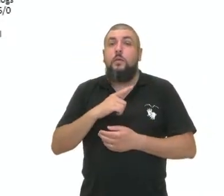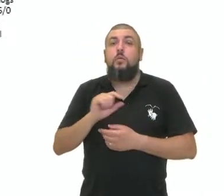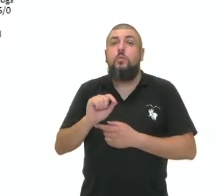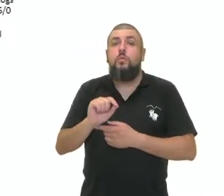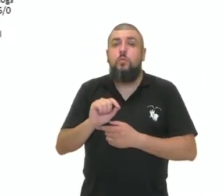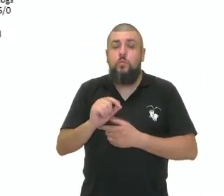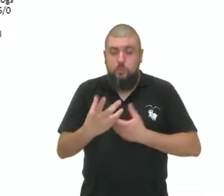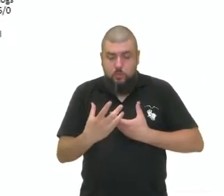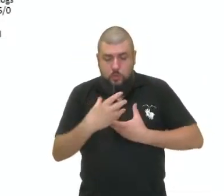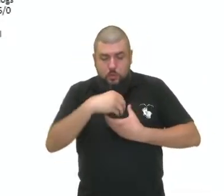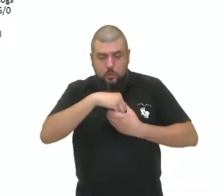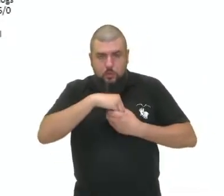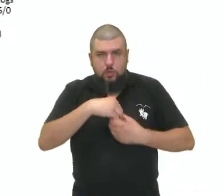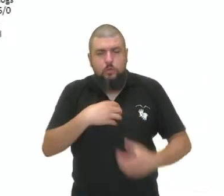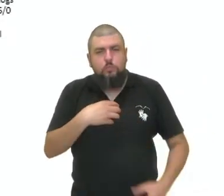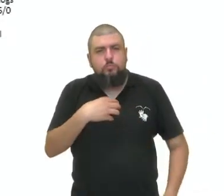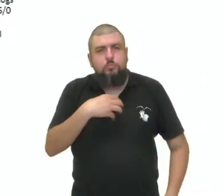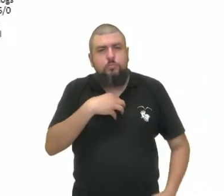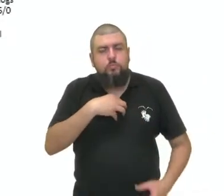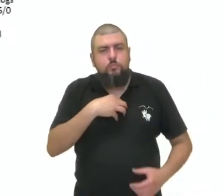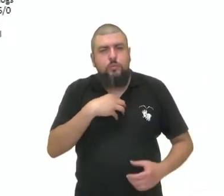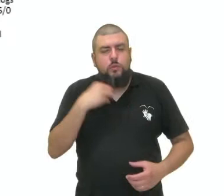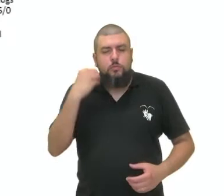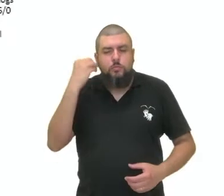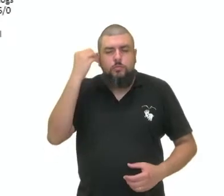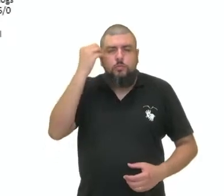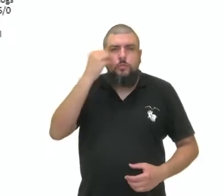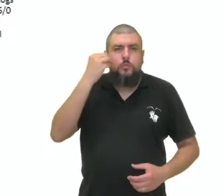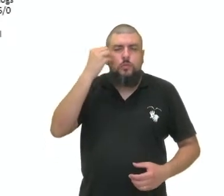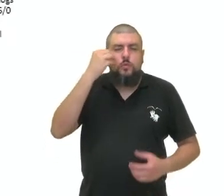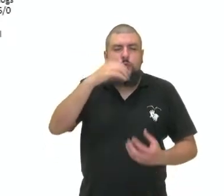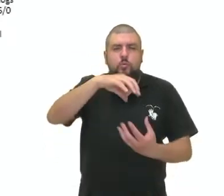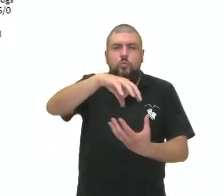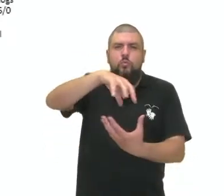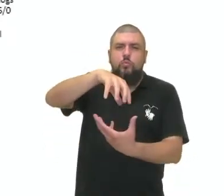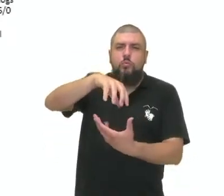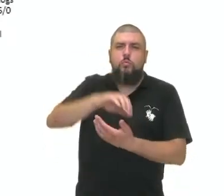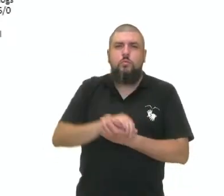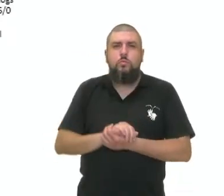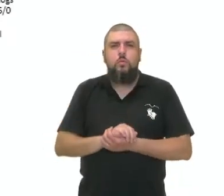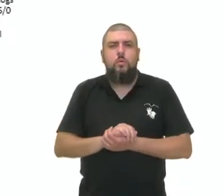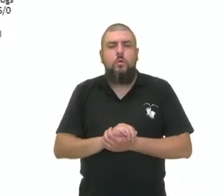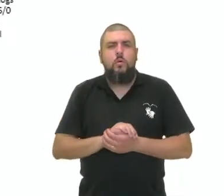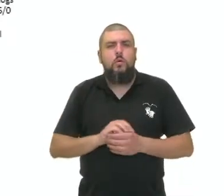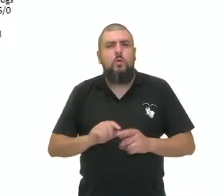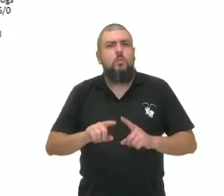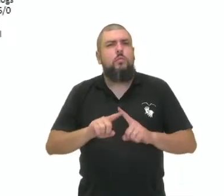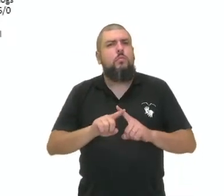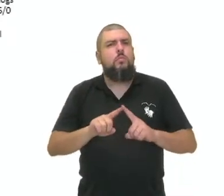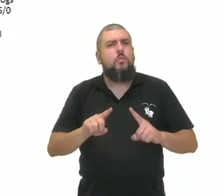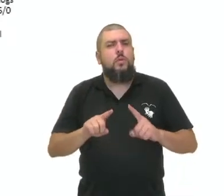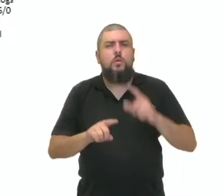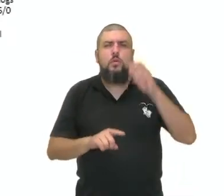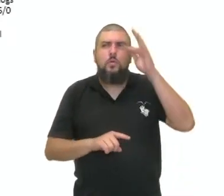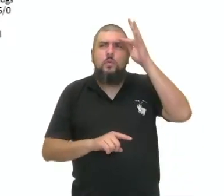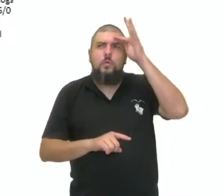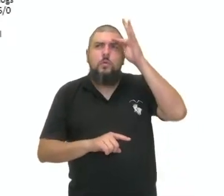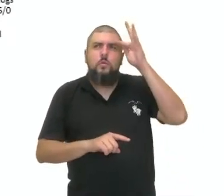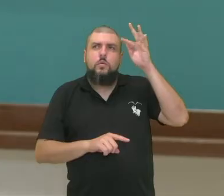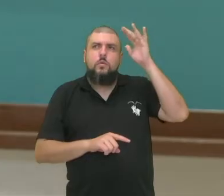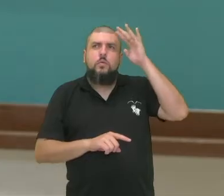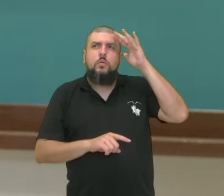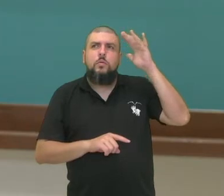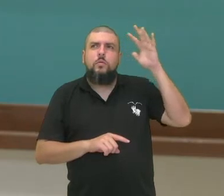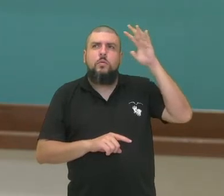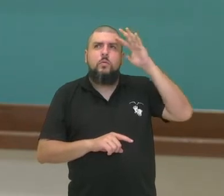sentimos, experimentamos do mundo. Mas qual é a relação entre filosofar e